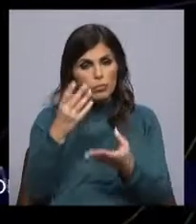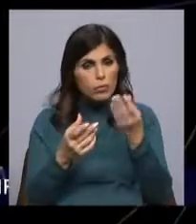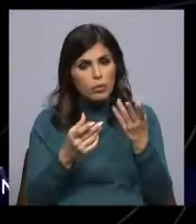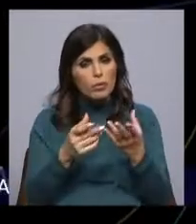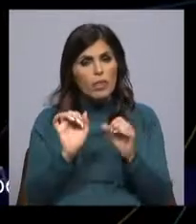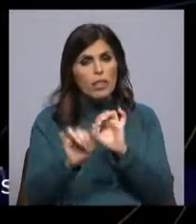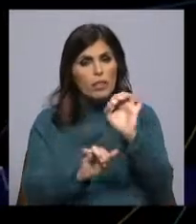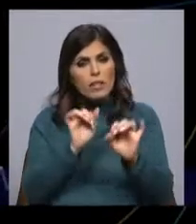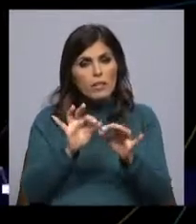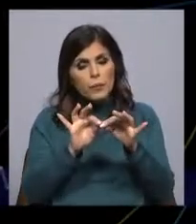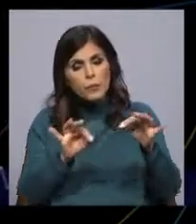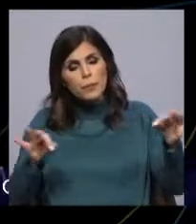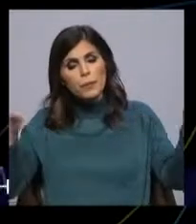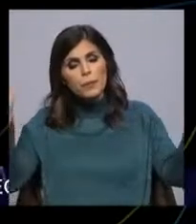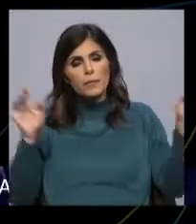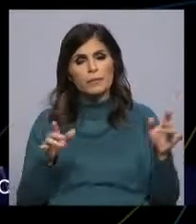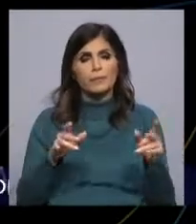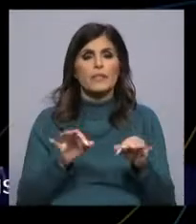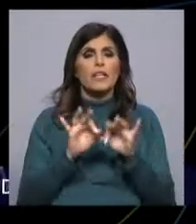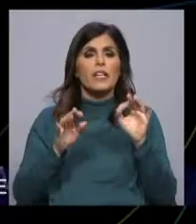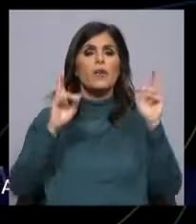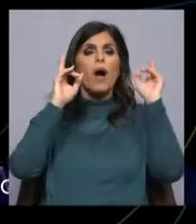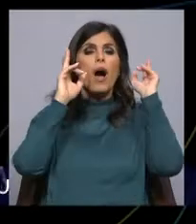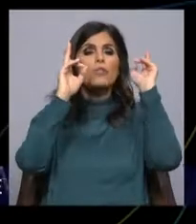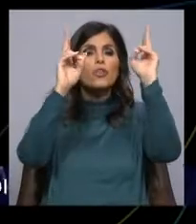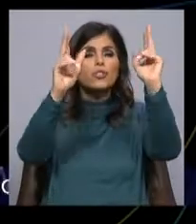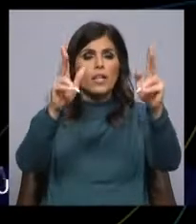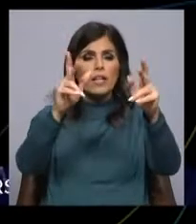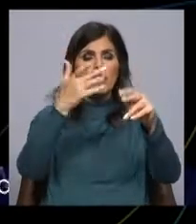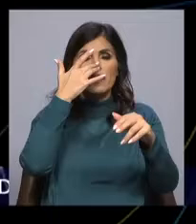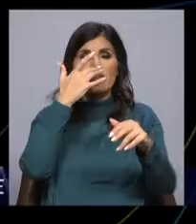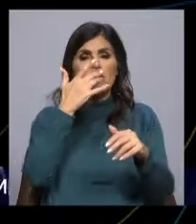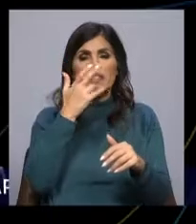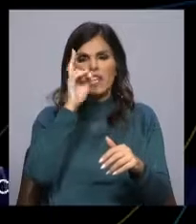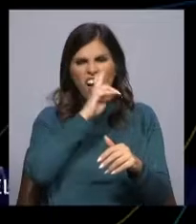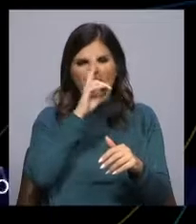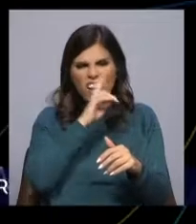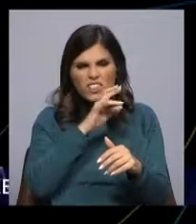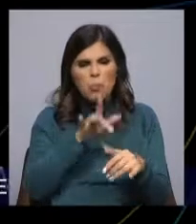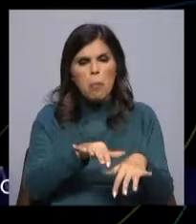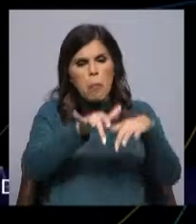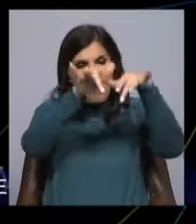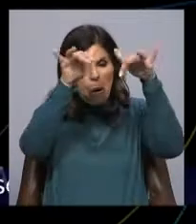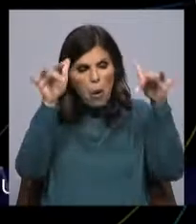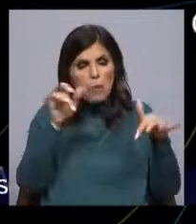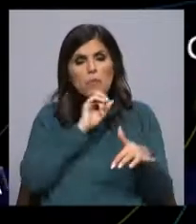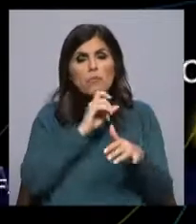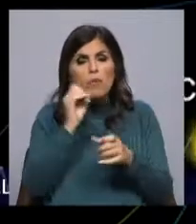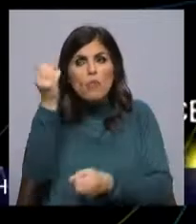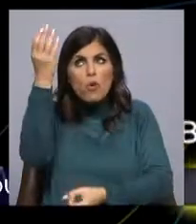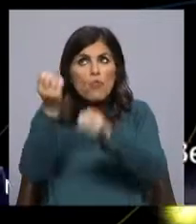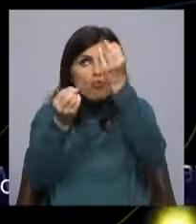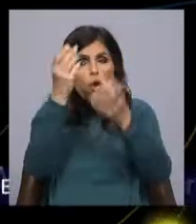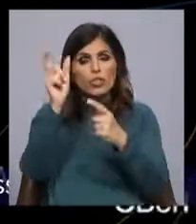filamentosas, grandes autoestradas, digamos assim, de gás, de poeira, eventualmente até de alguma formação estelar,